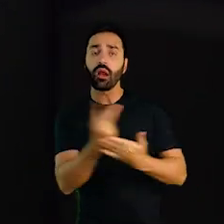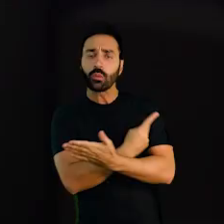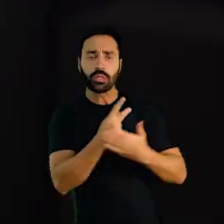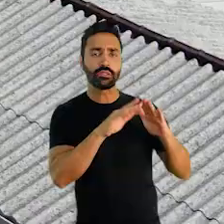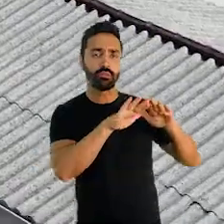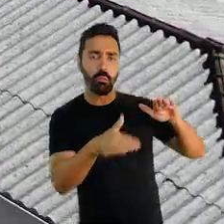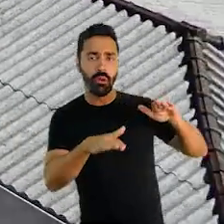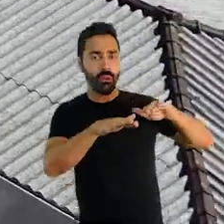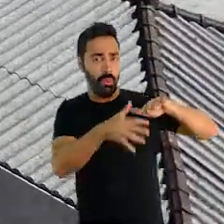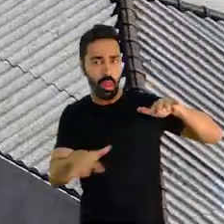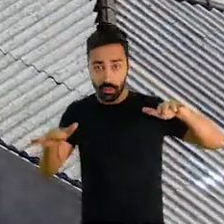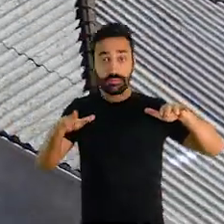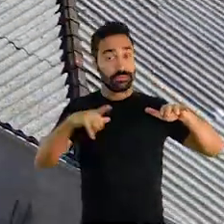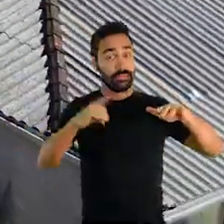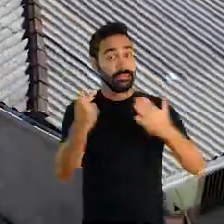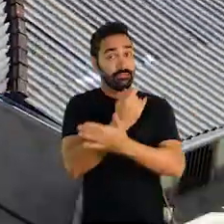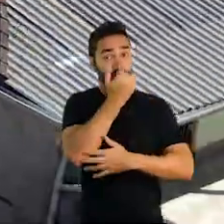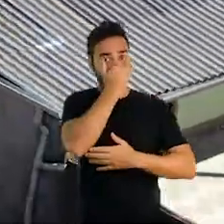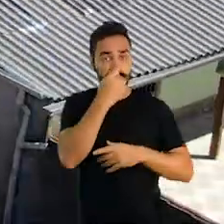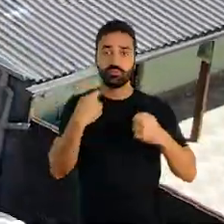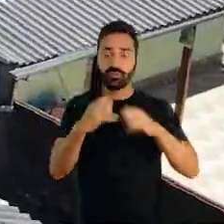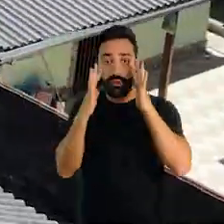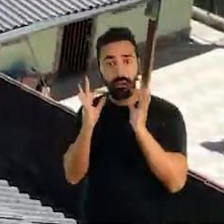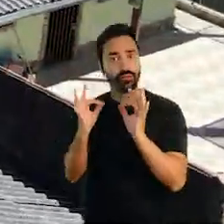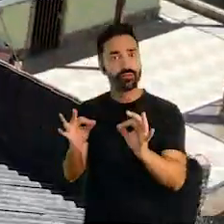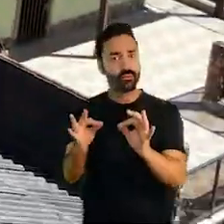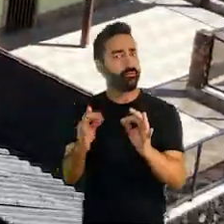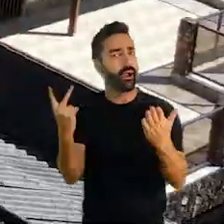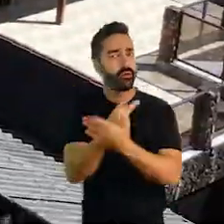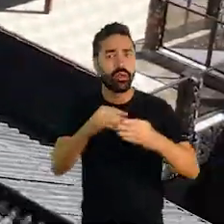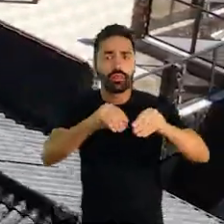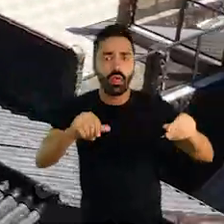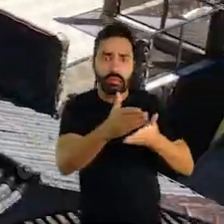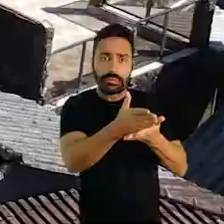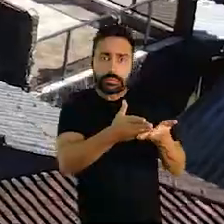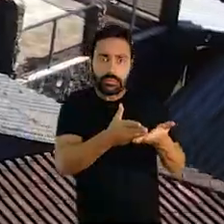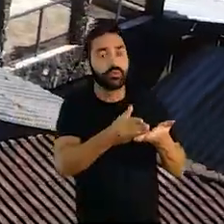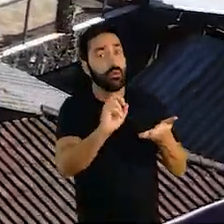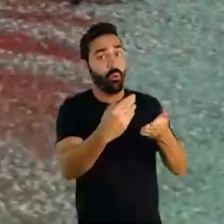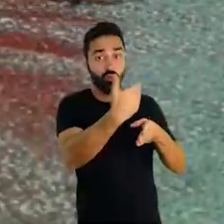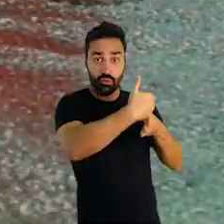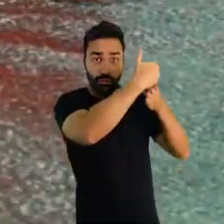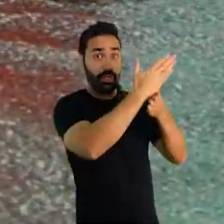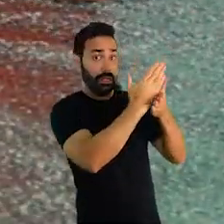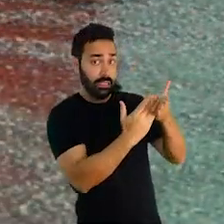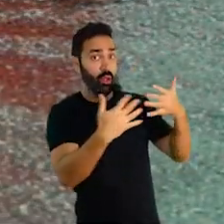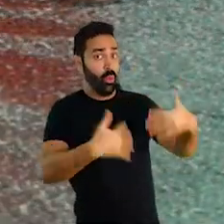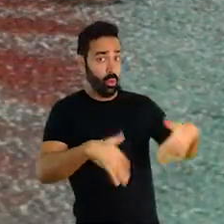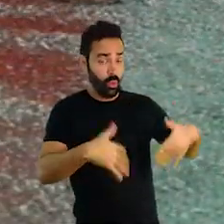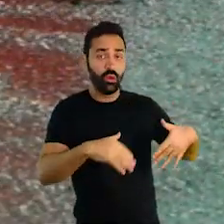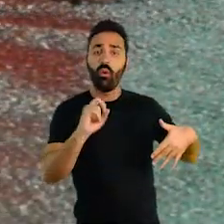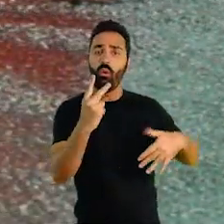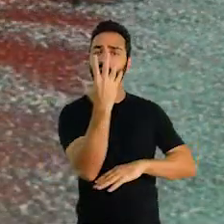de deslizamentos, desastres geológicos, ficar atento a qualquer sinal de rachadura no terreno, na parede, no muro de sua